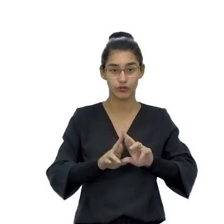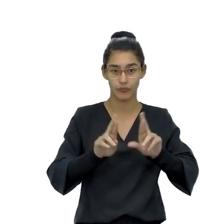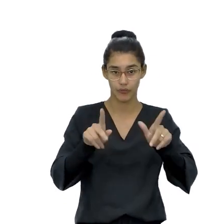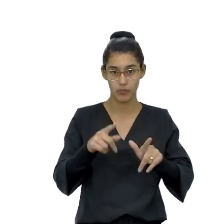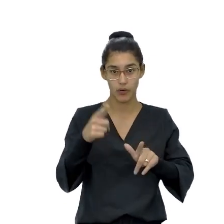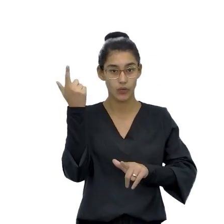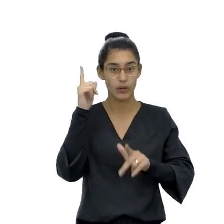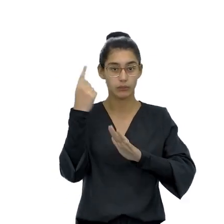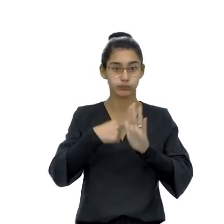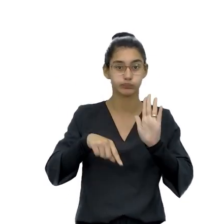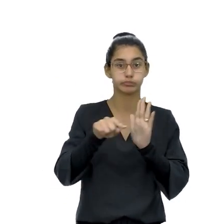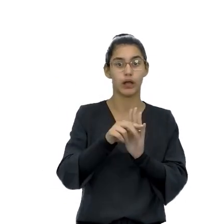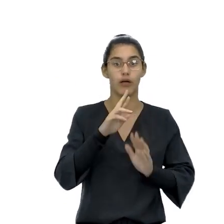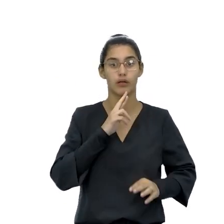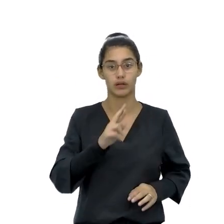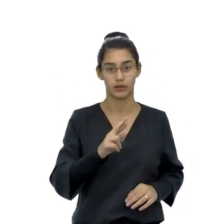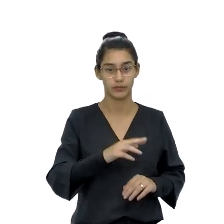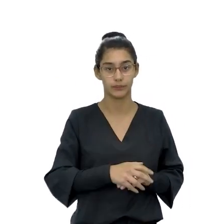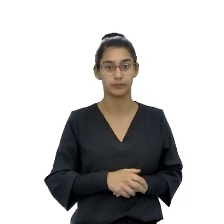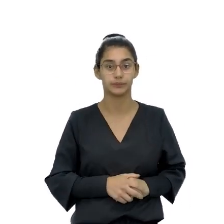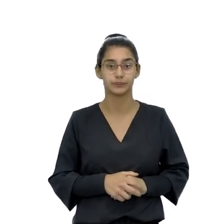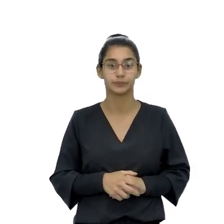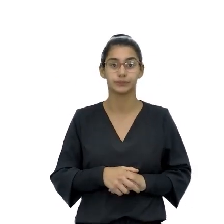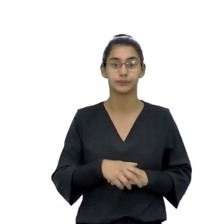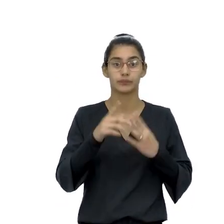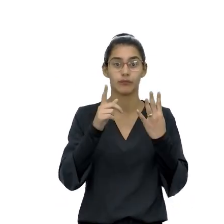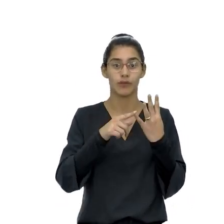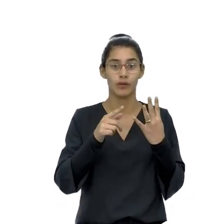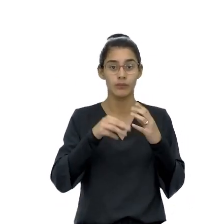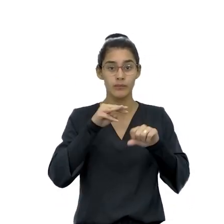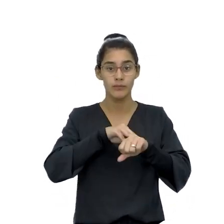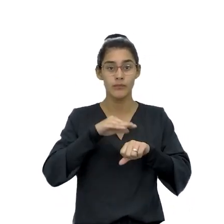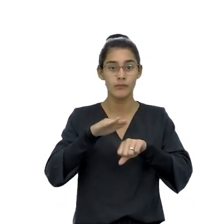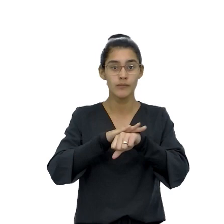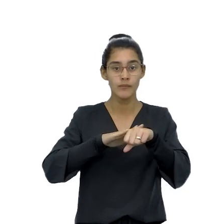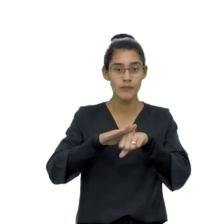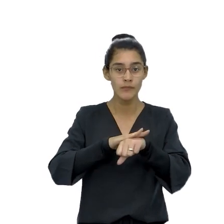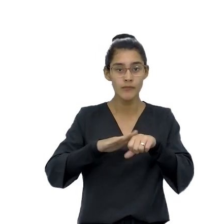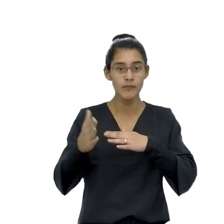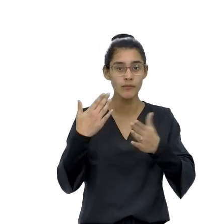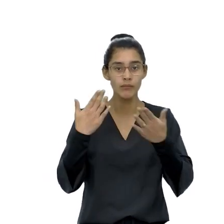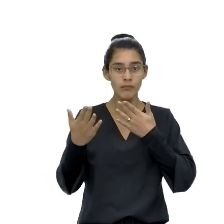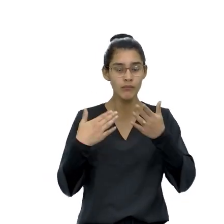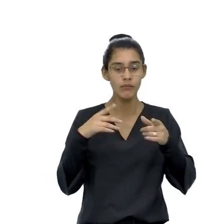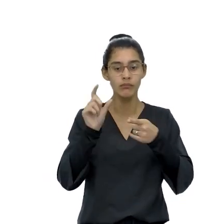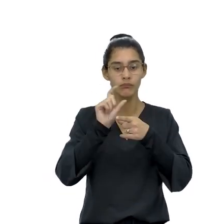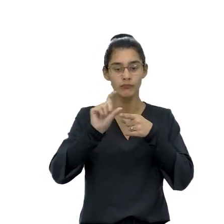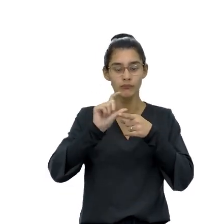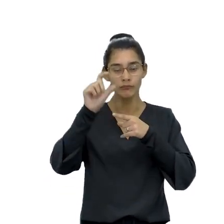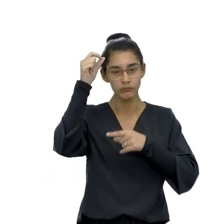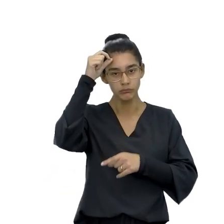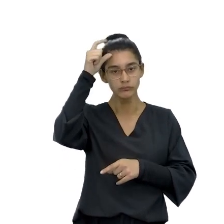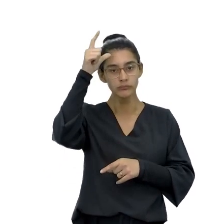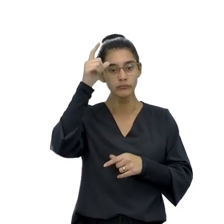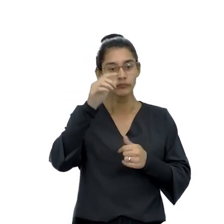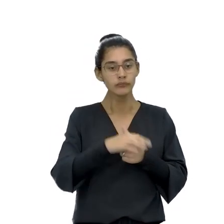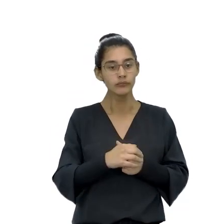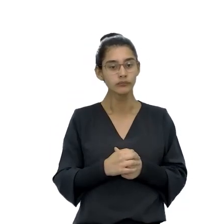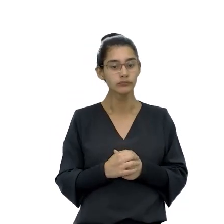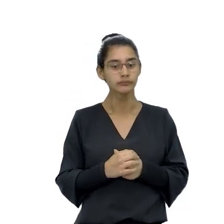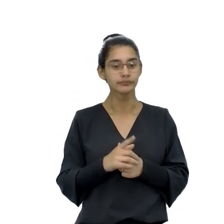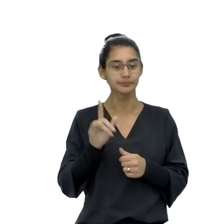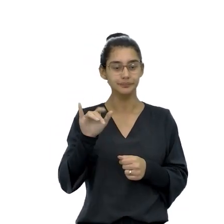para alcançar ali o resultado. E num quarto momento, nós vamos conversar, então, sobre as pílulas do conhecimento.